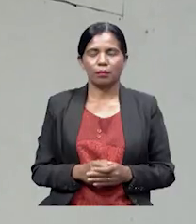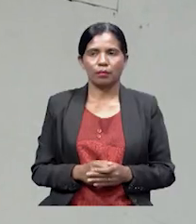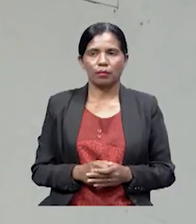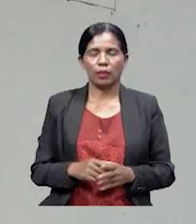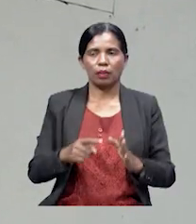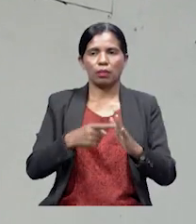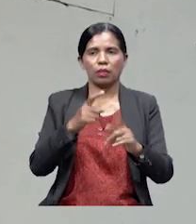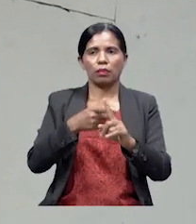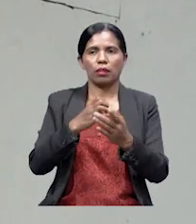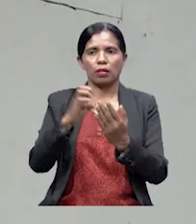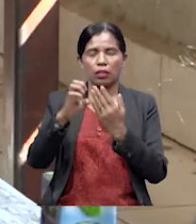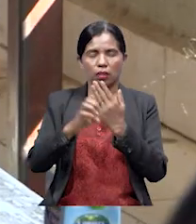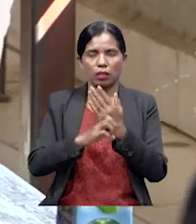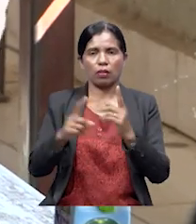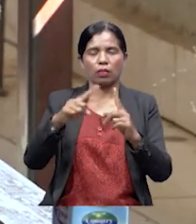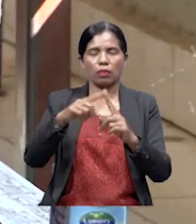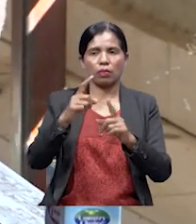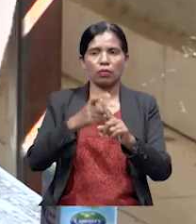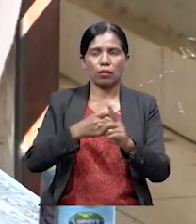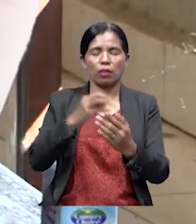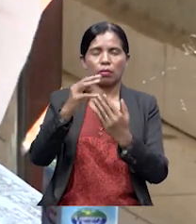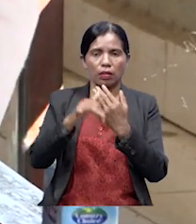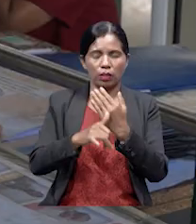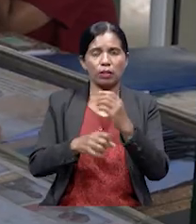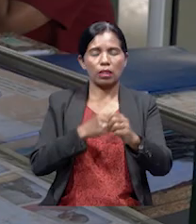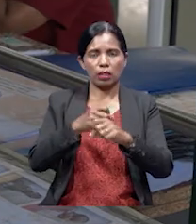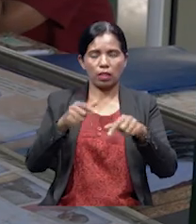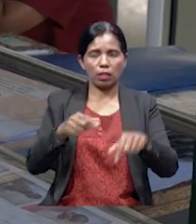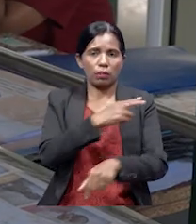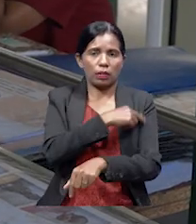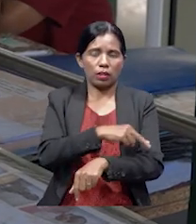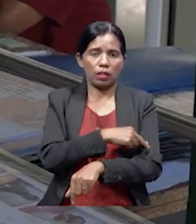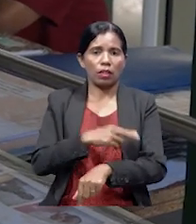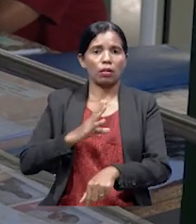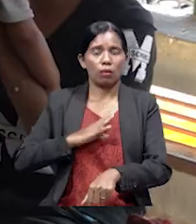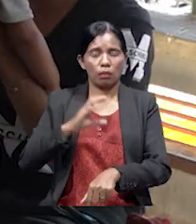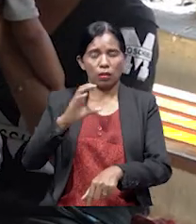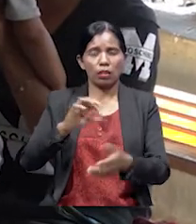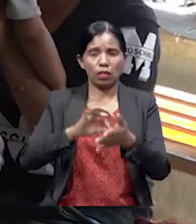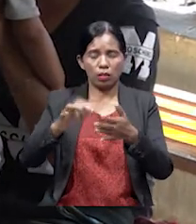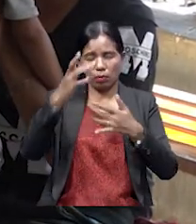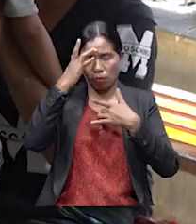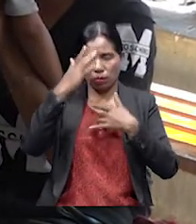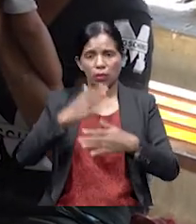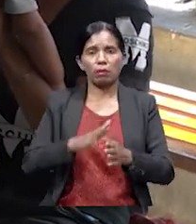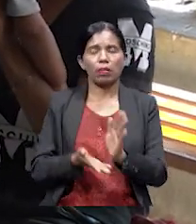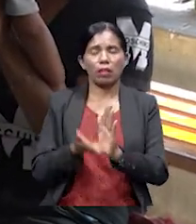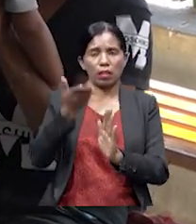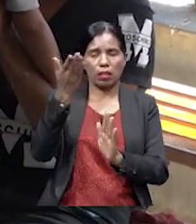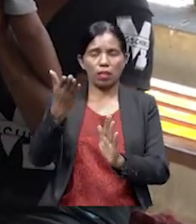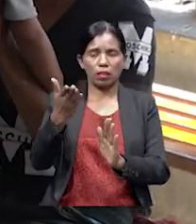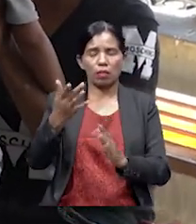Hahuhu si fulan janeiro to fulan maio tinang ne Centro Saúde Comoro registra moras ho número ne BH mak moras